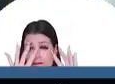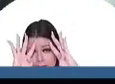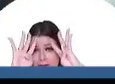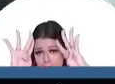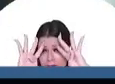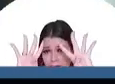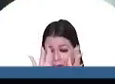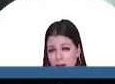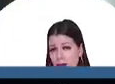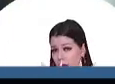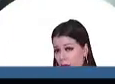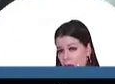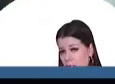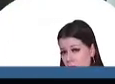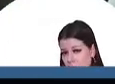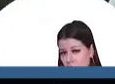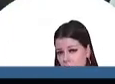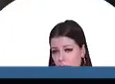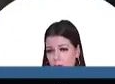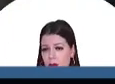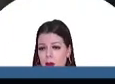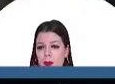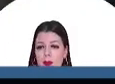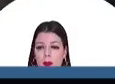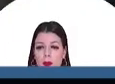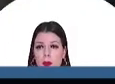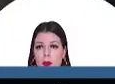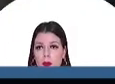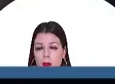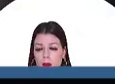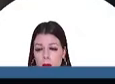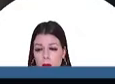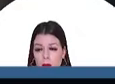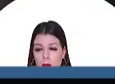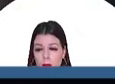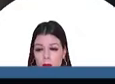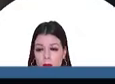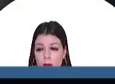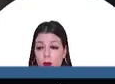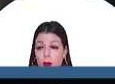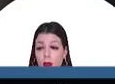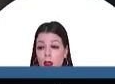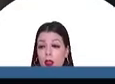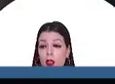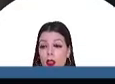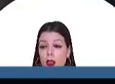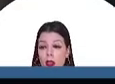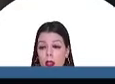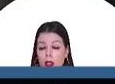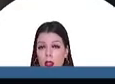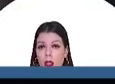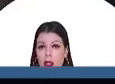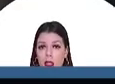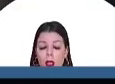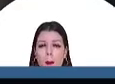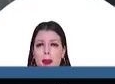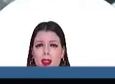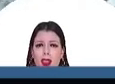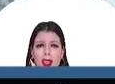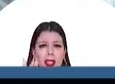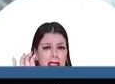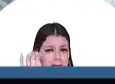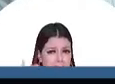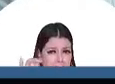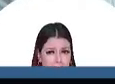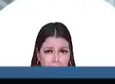muita reflexão sobre segurança na escola. E complementando, né, o Estado ele não vai ficar refém de fake